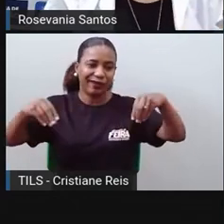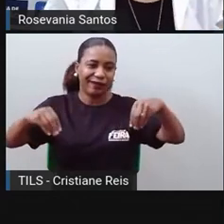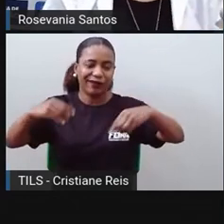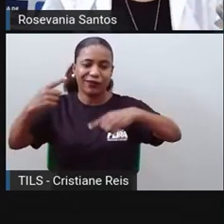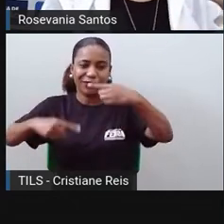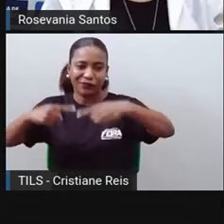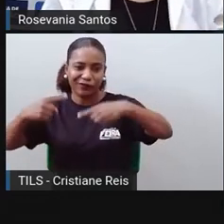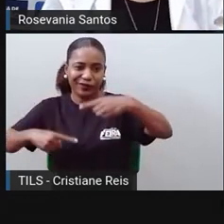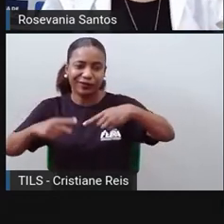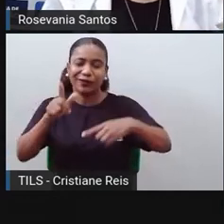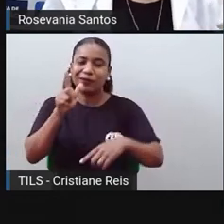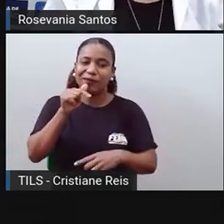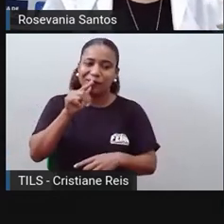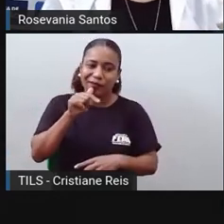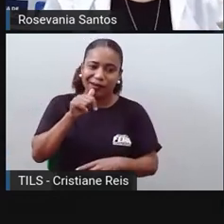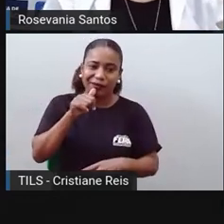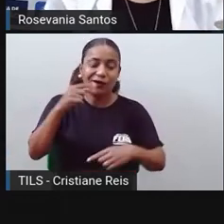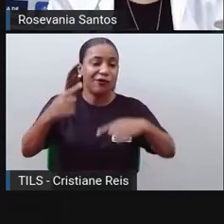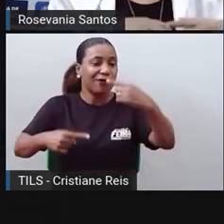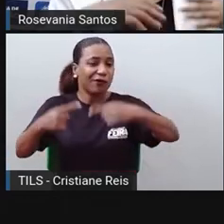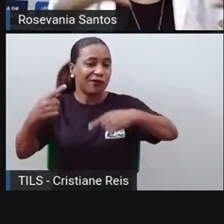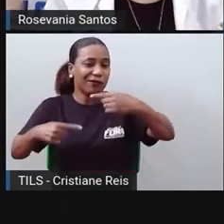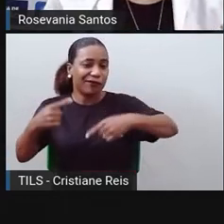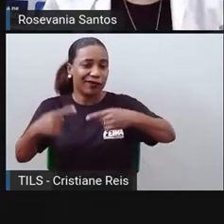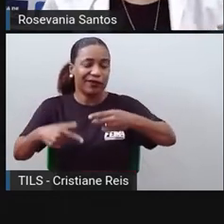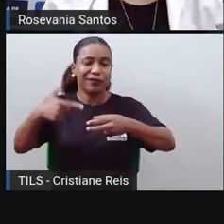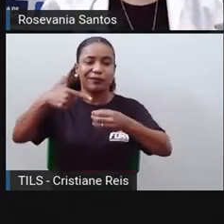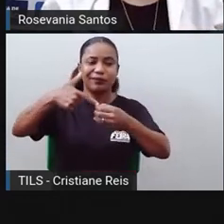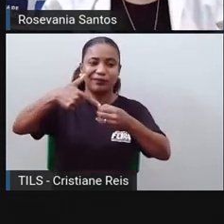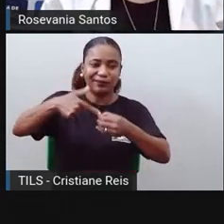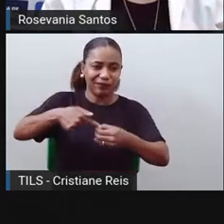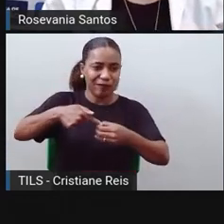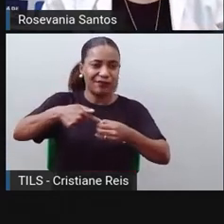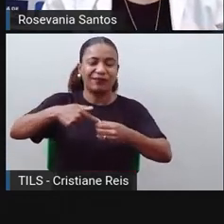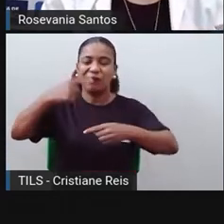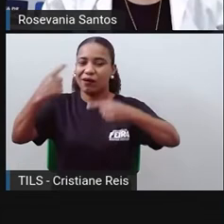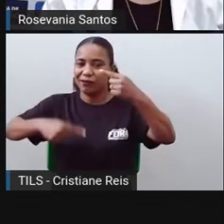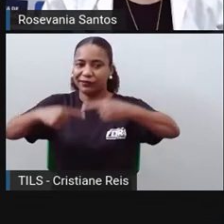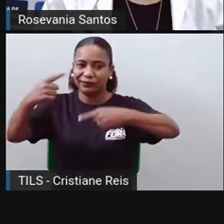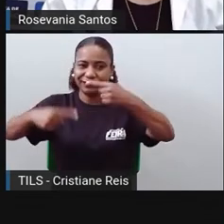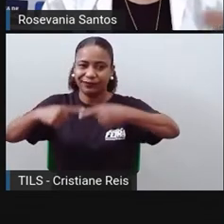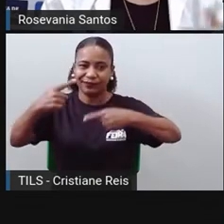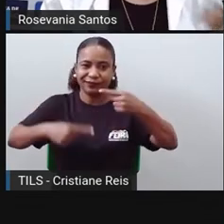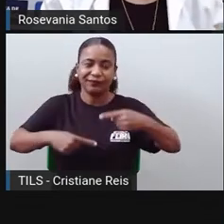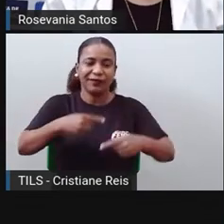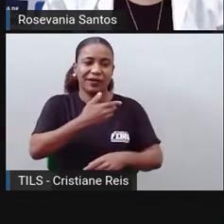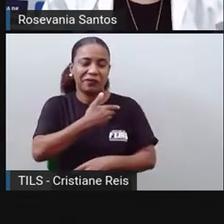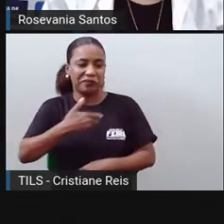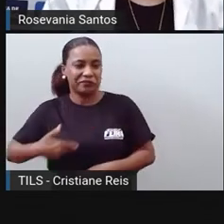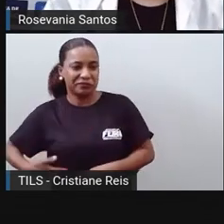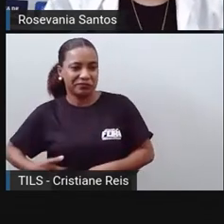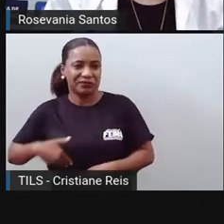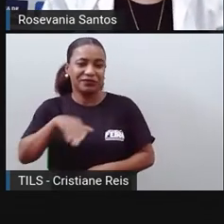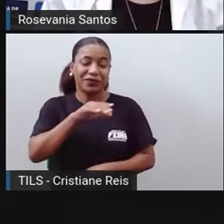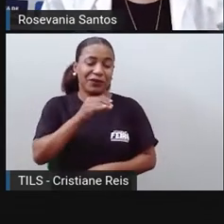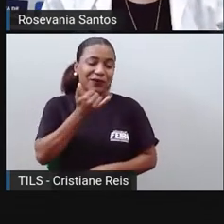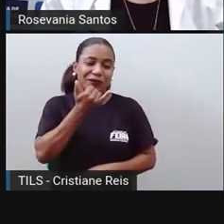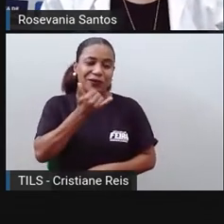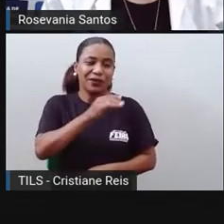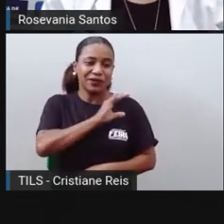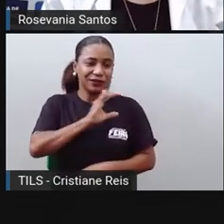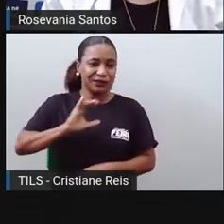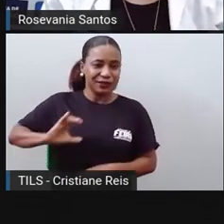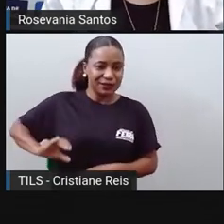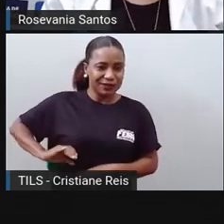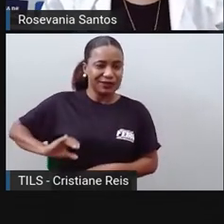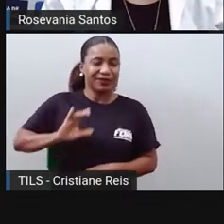por petróleo, conflito tem de tudo lá, né, gente? Até de Messias, se não é, a gente também tem